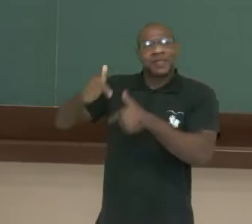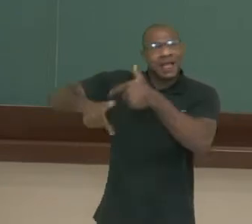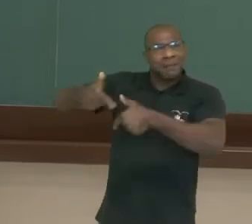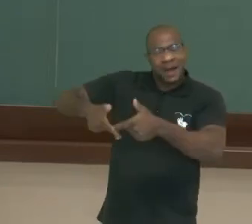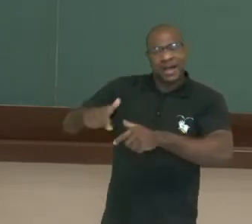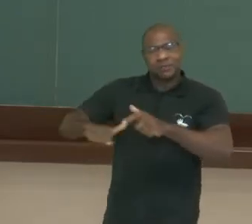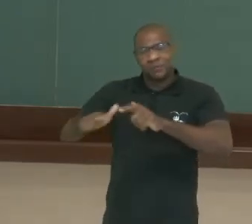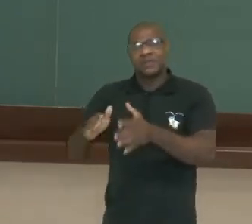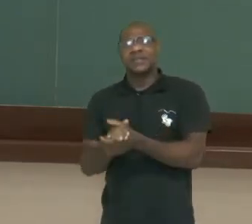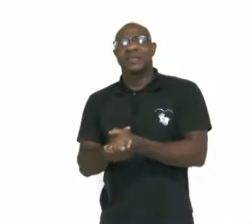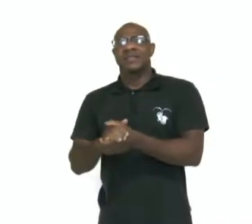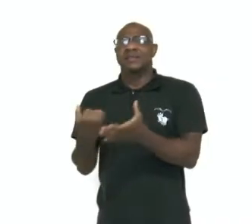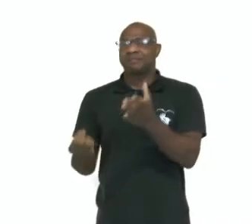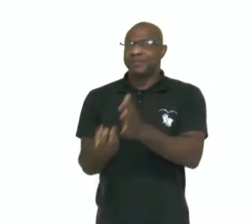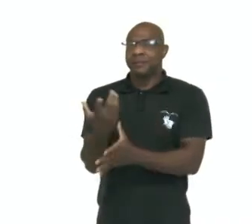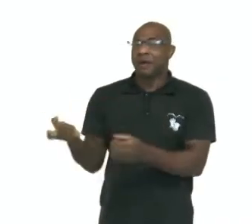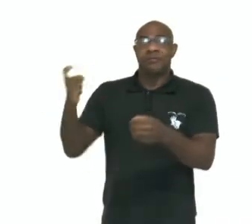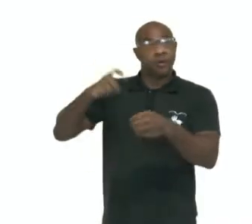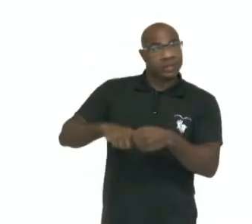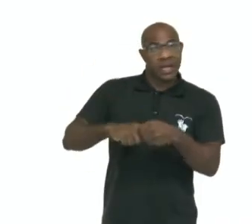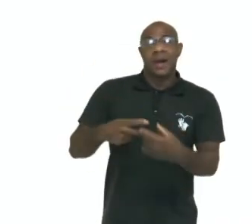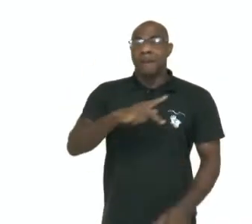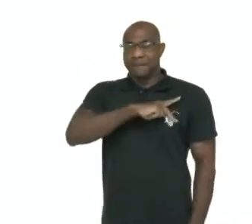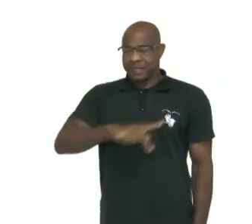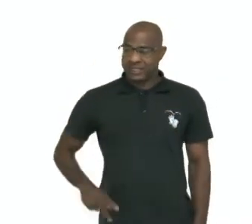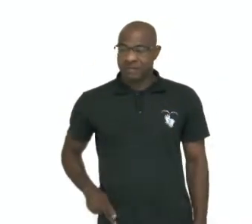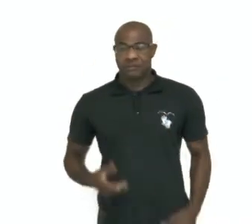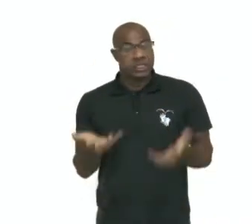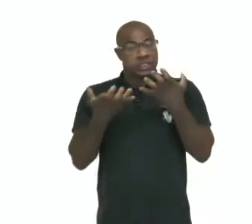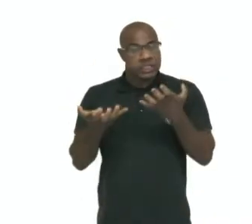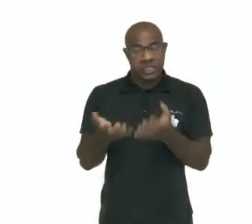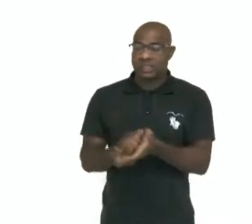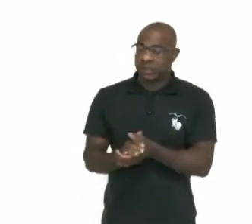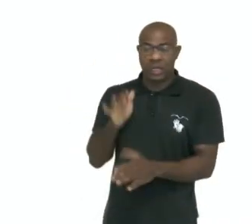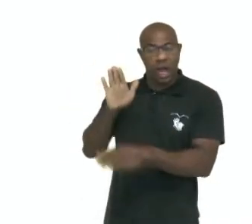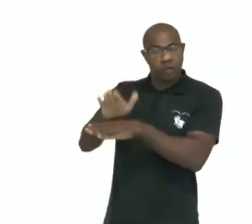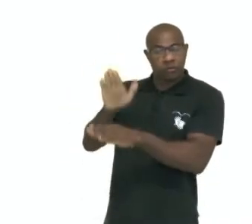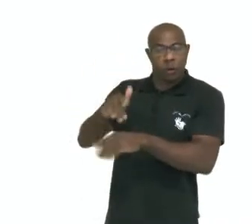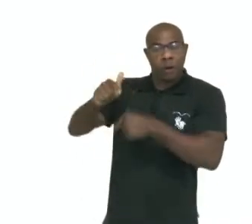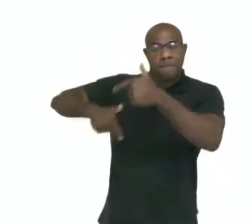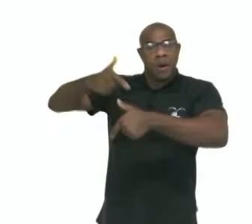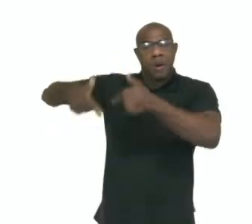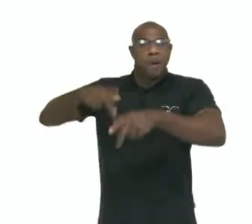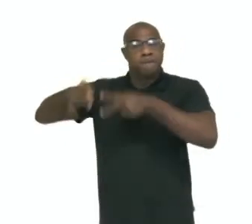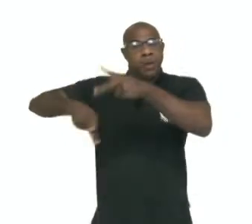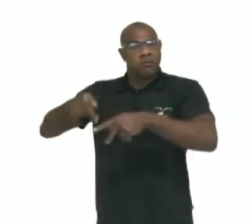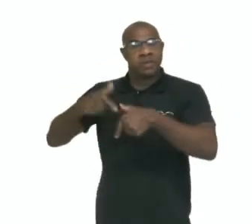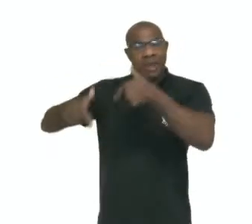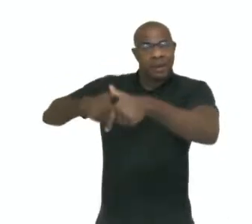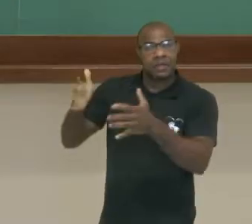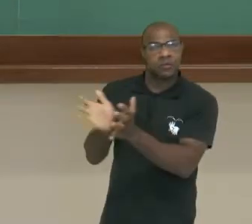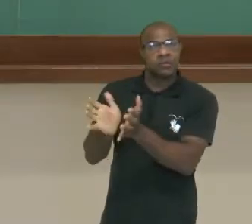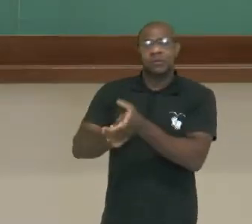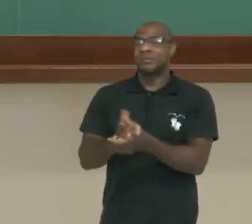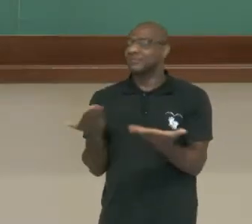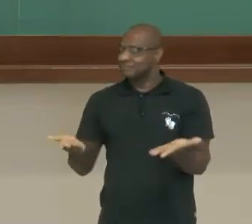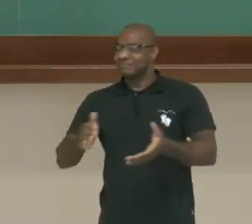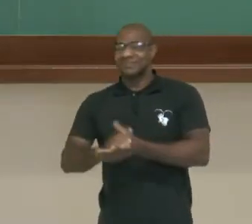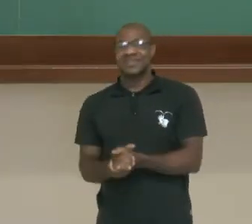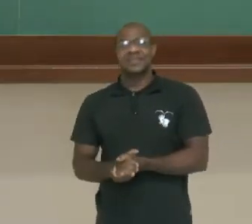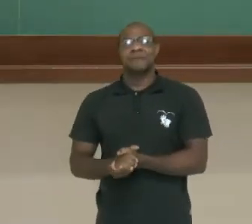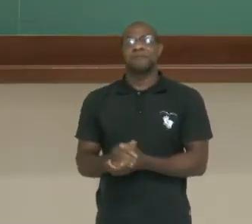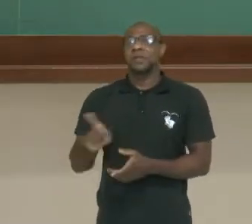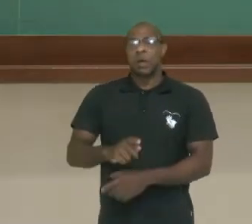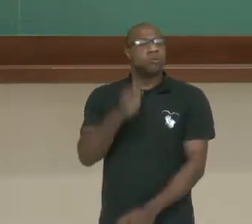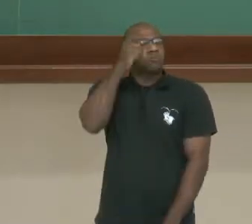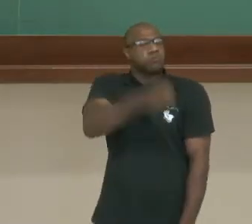no populismo, para voltar a ser presidente do Brasil, mas agora num cenário democrático, não mais um cenário de